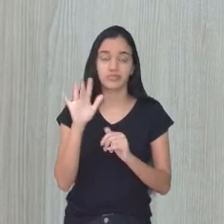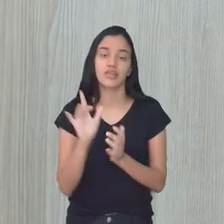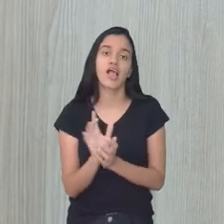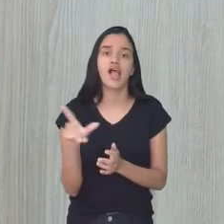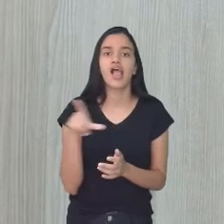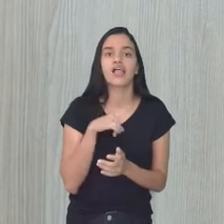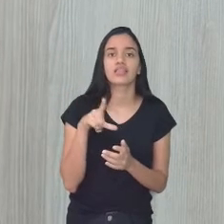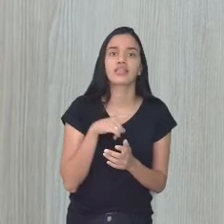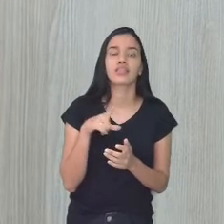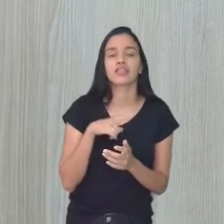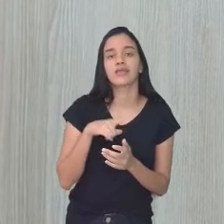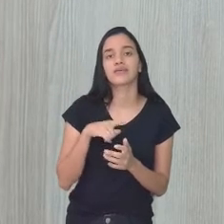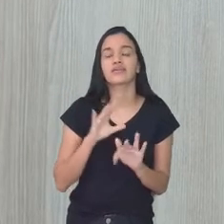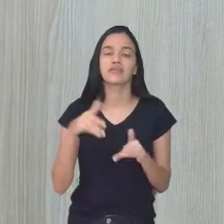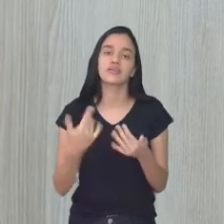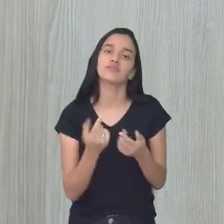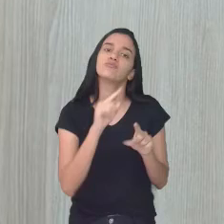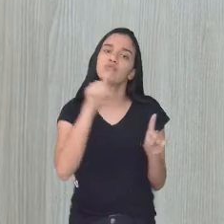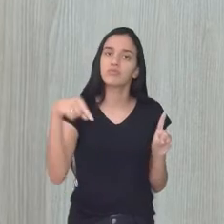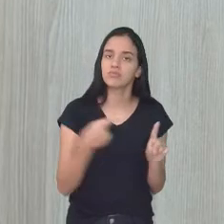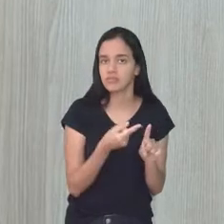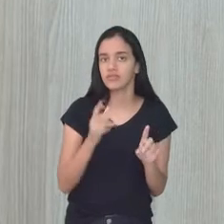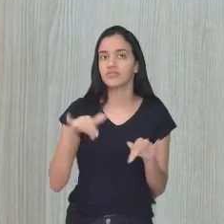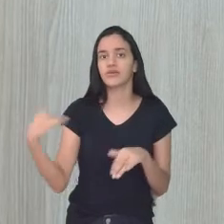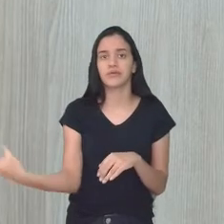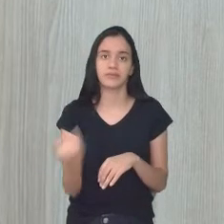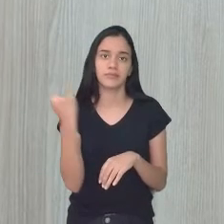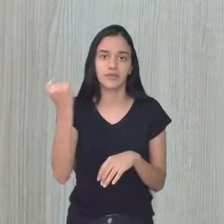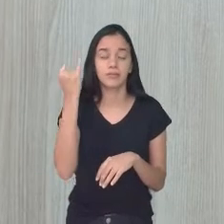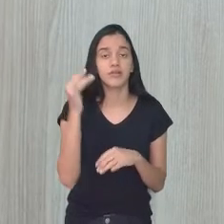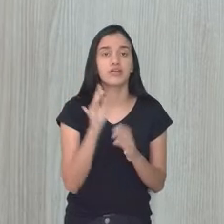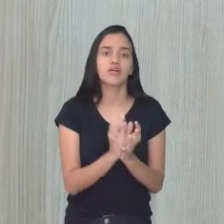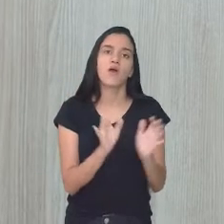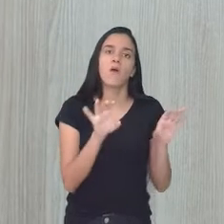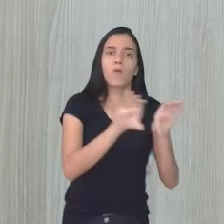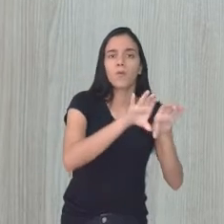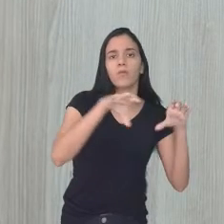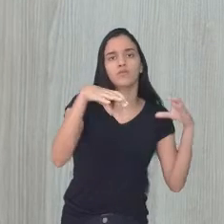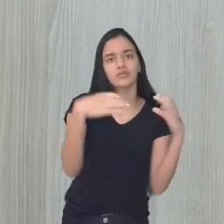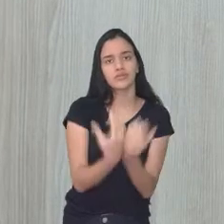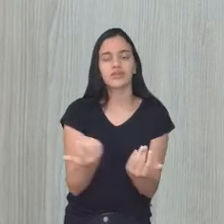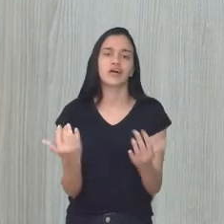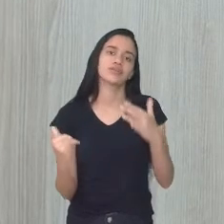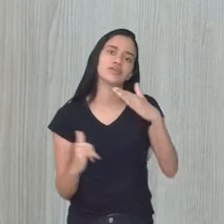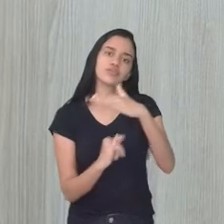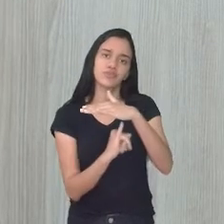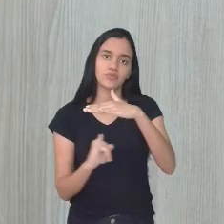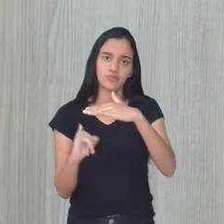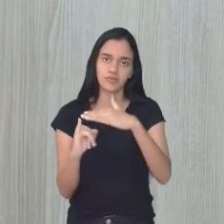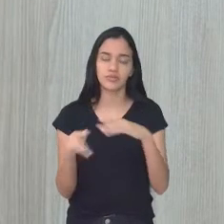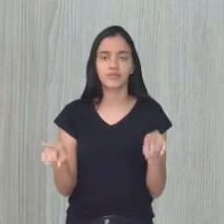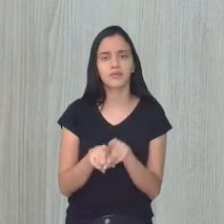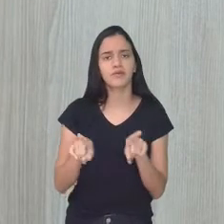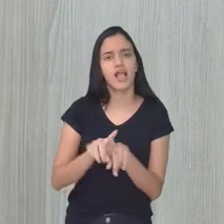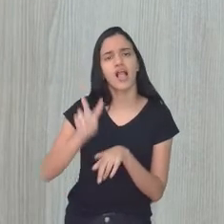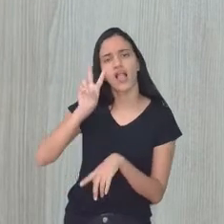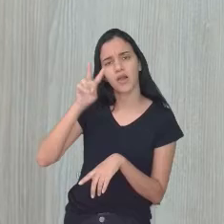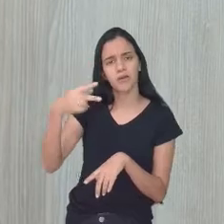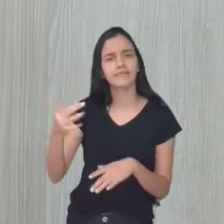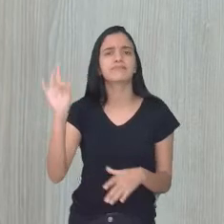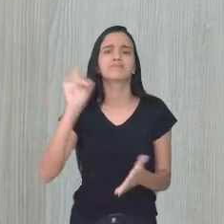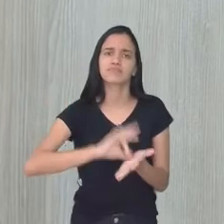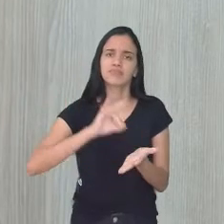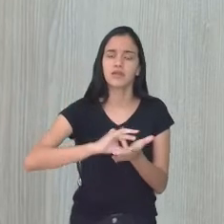têm esse perfil. Então é muito importante que as comunidades, que as instituições reconheçam